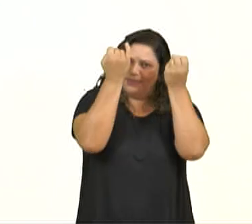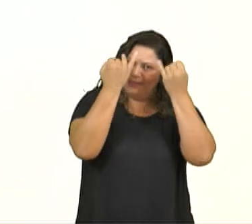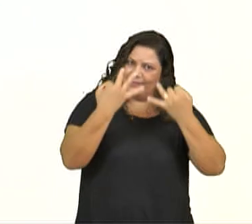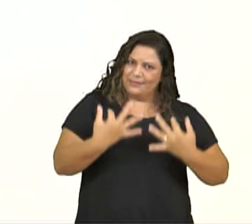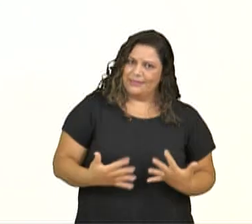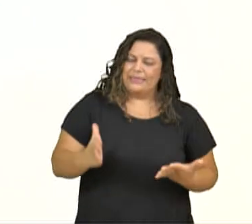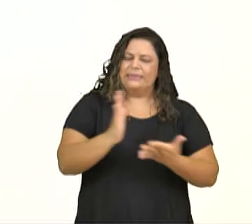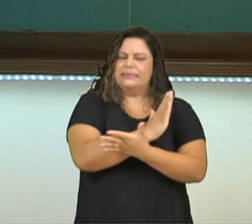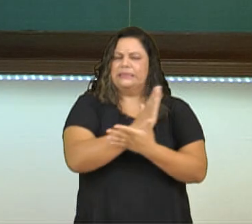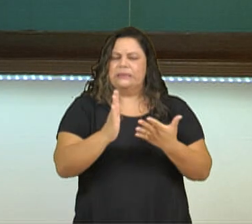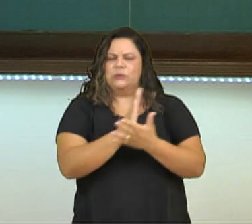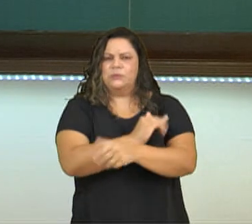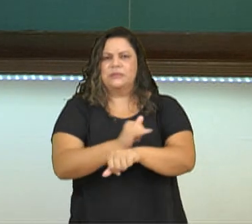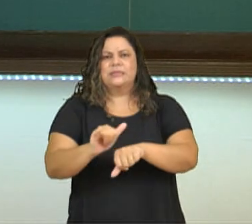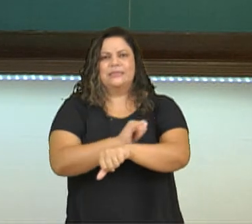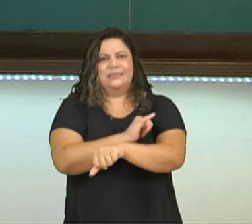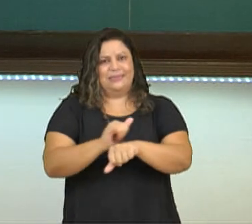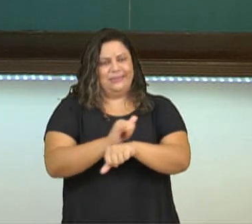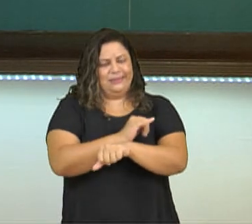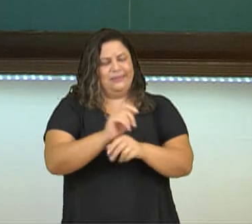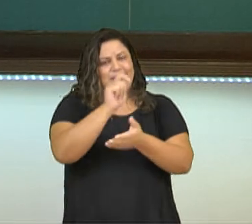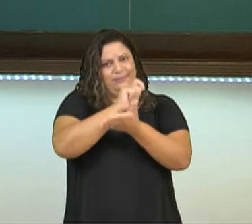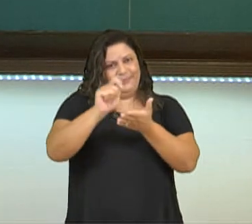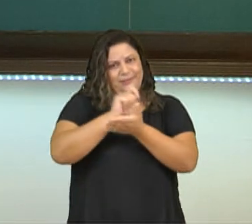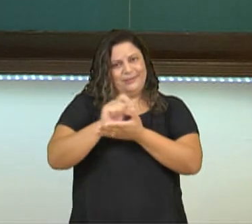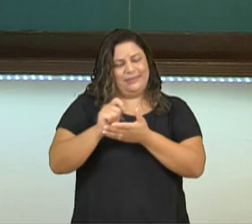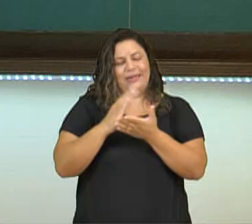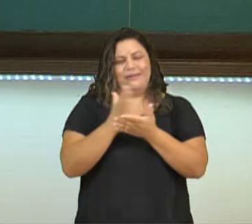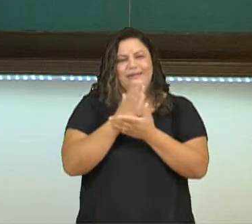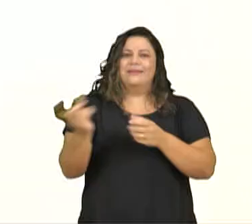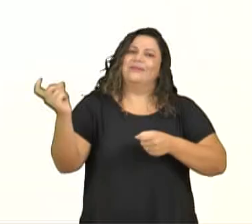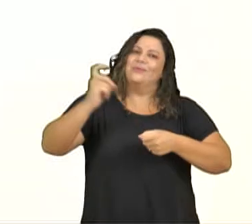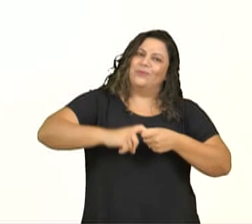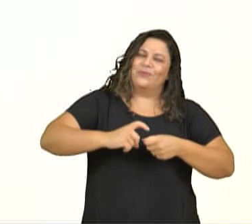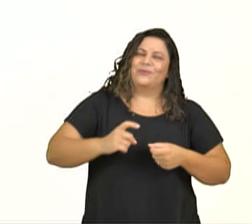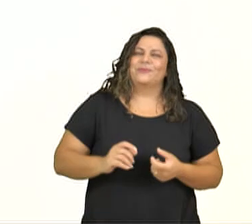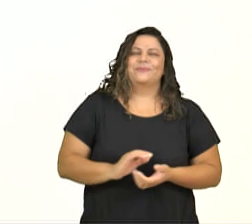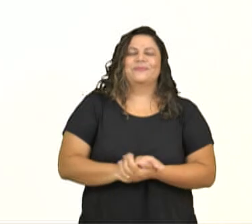algumas destas estratégias. Então escreve aí no seu caderno e eu volto já.